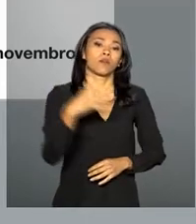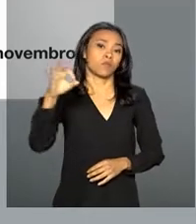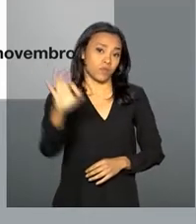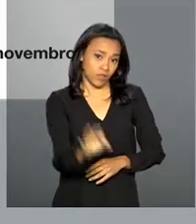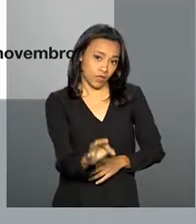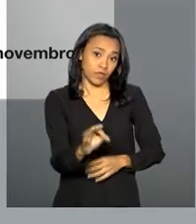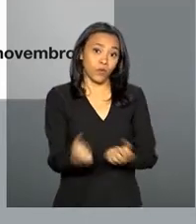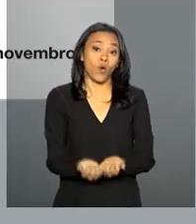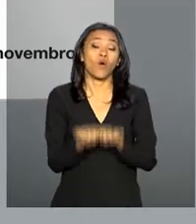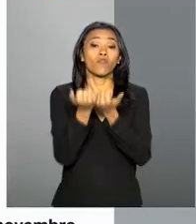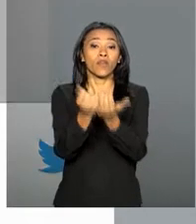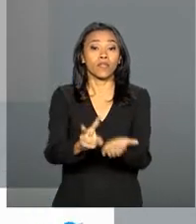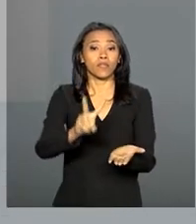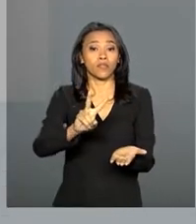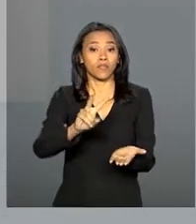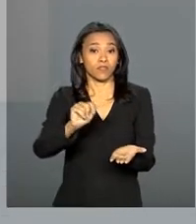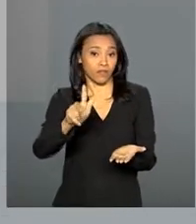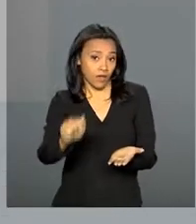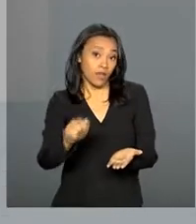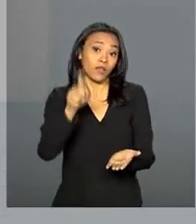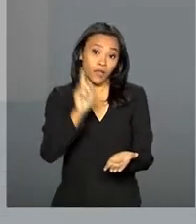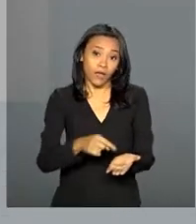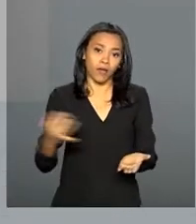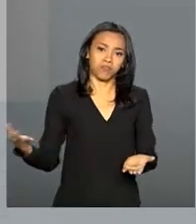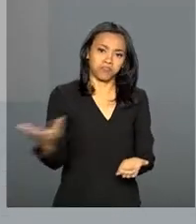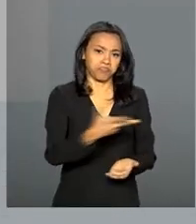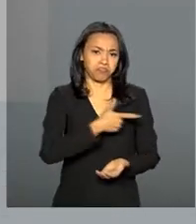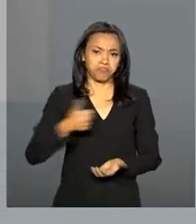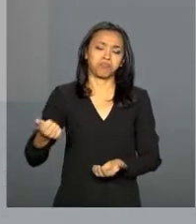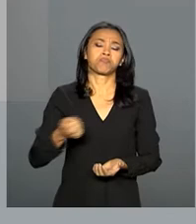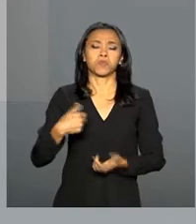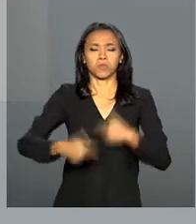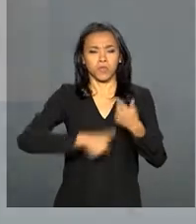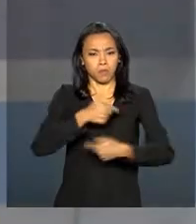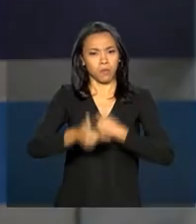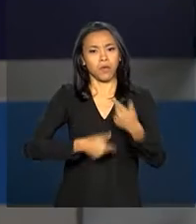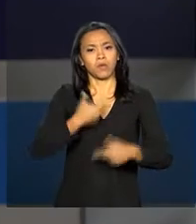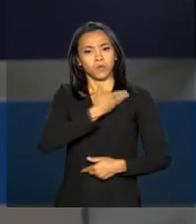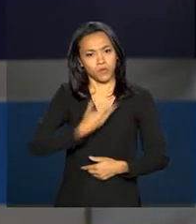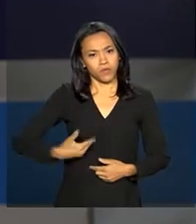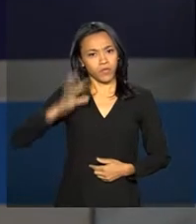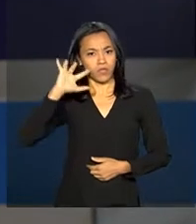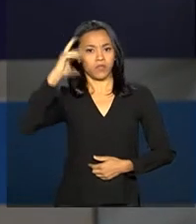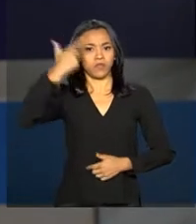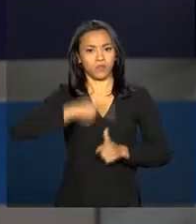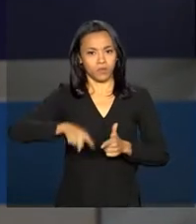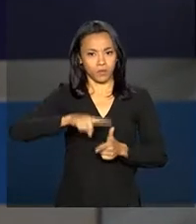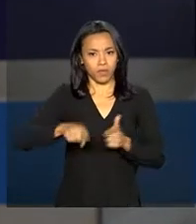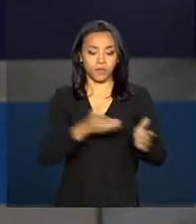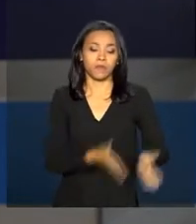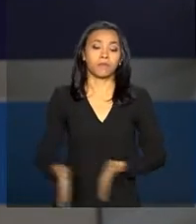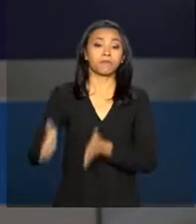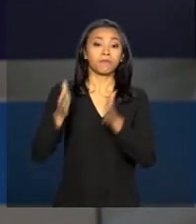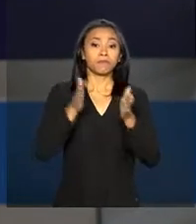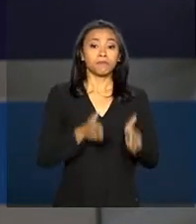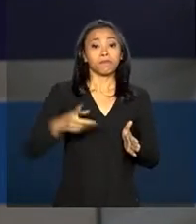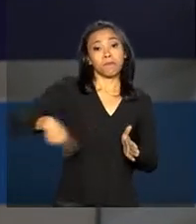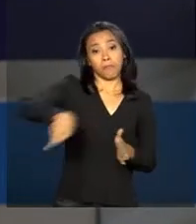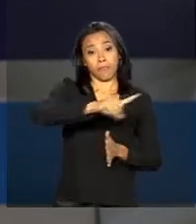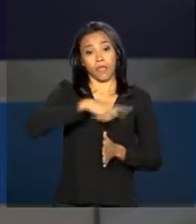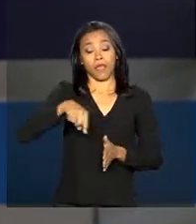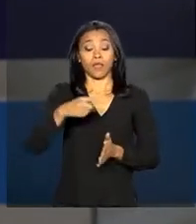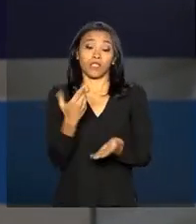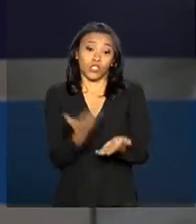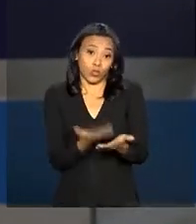o que comprova a eficiência do governo em solucionar a questão estudantes universitários que